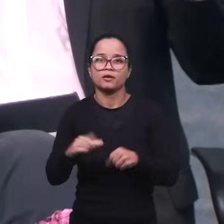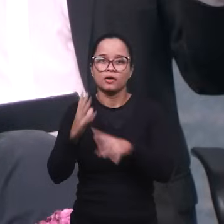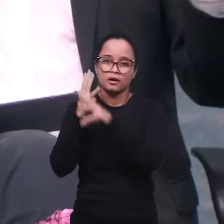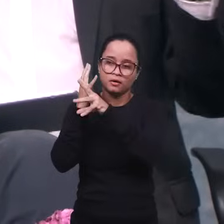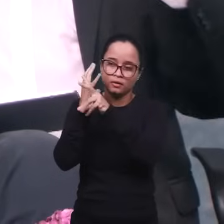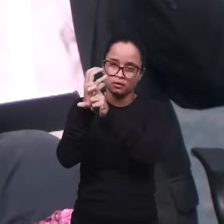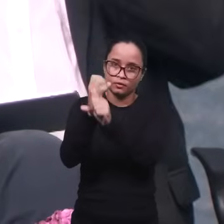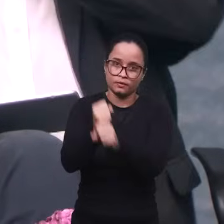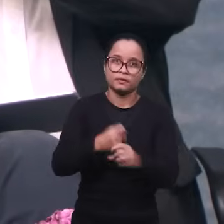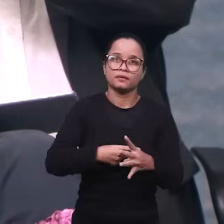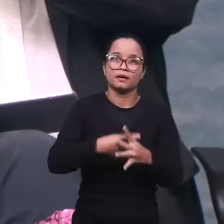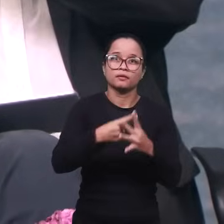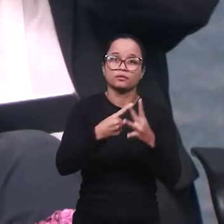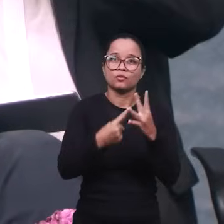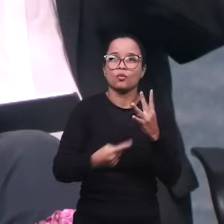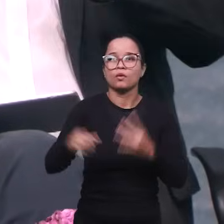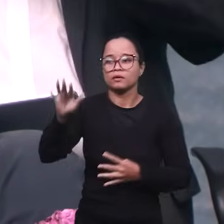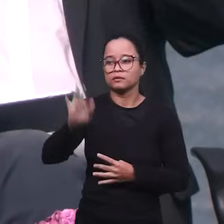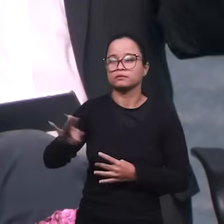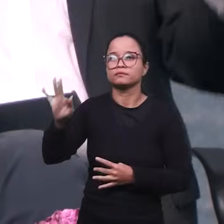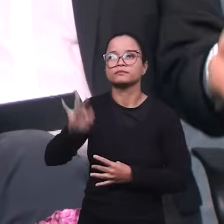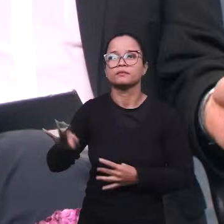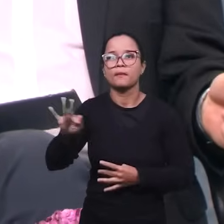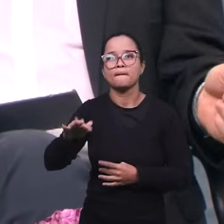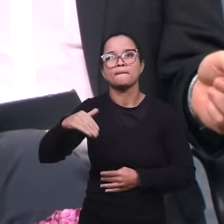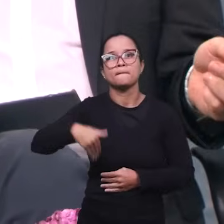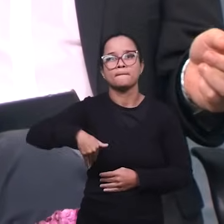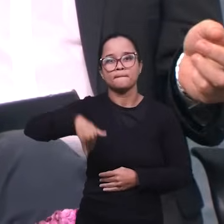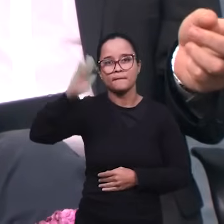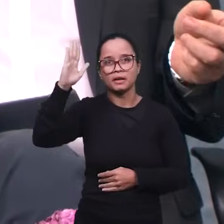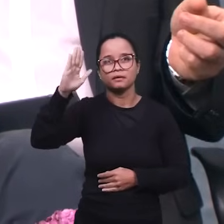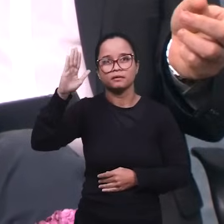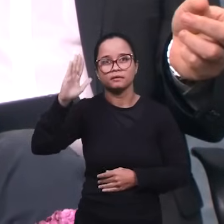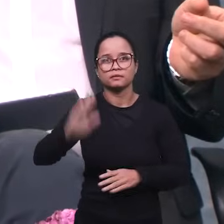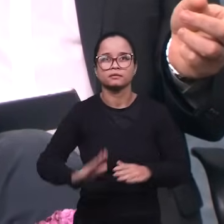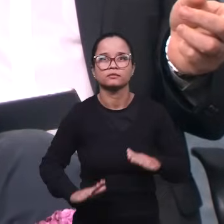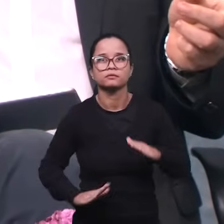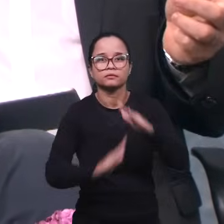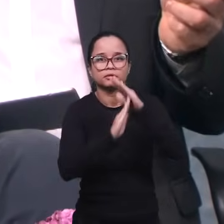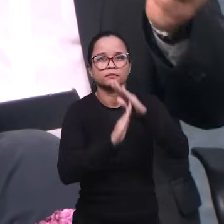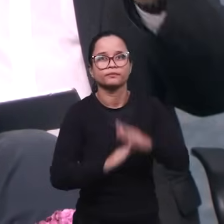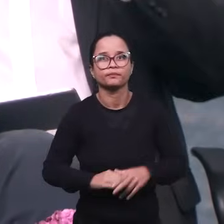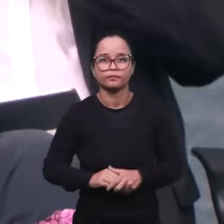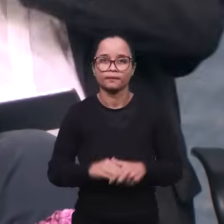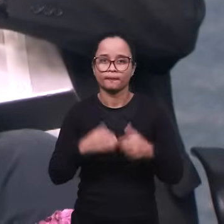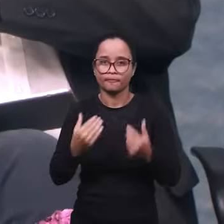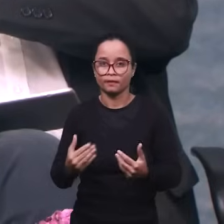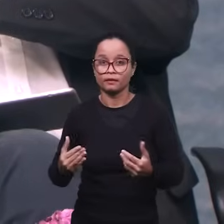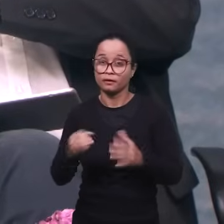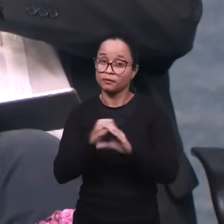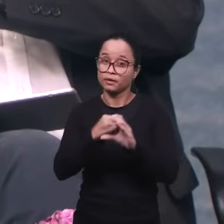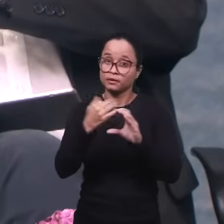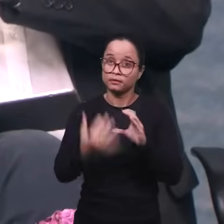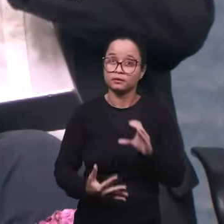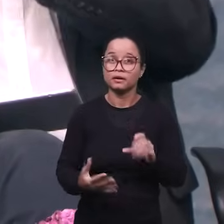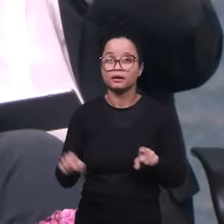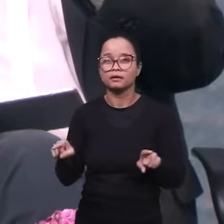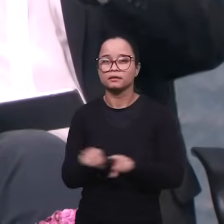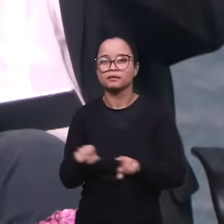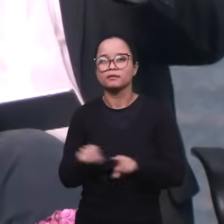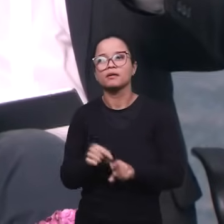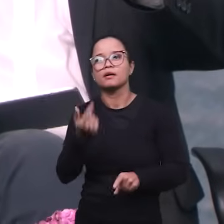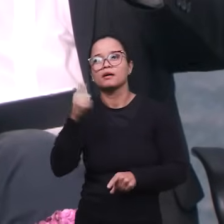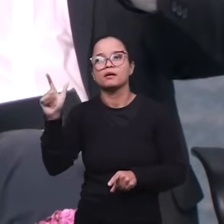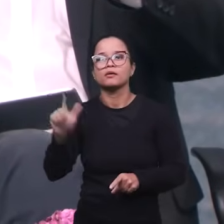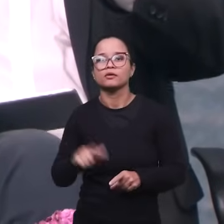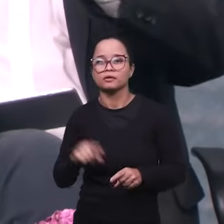das contribuições das 4 faculdades ia além do teto, né? Esse era um aspecto. A outra,